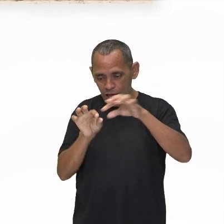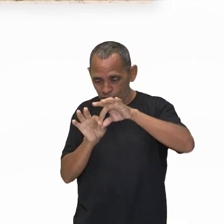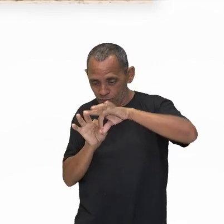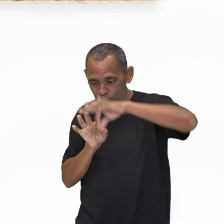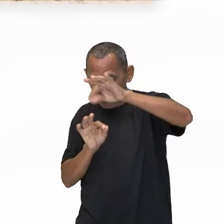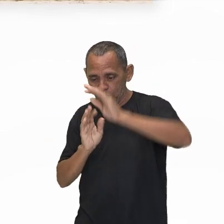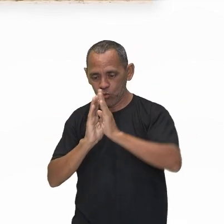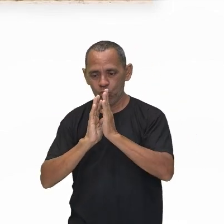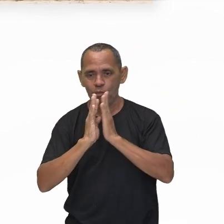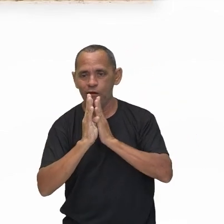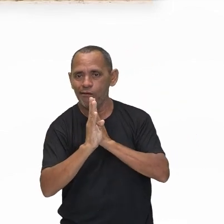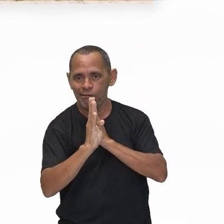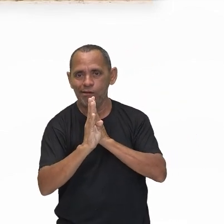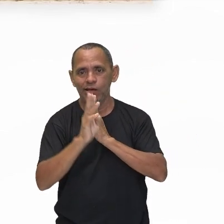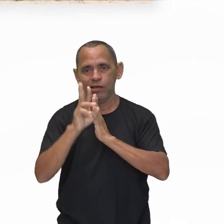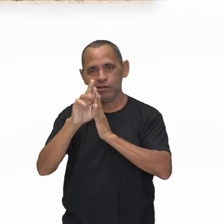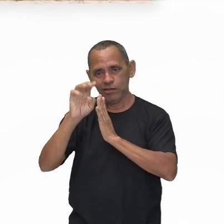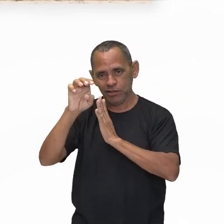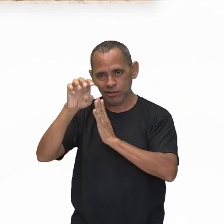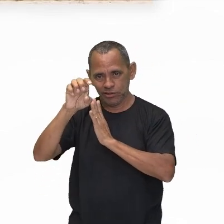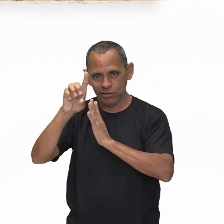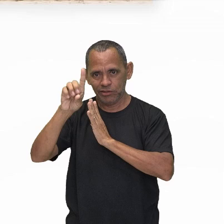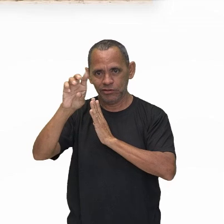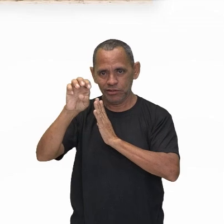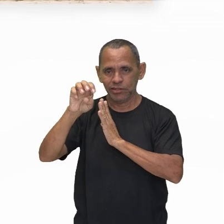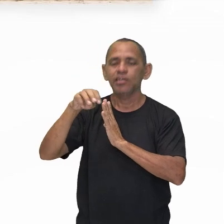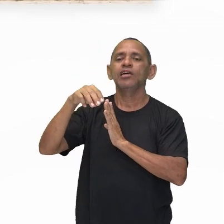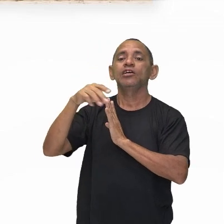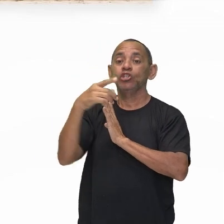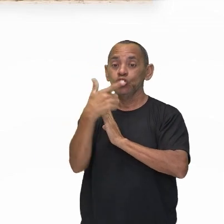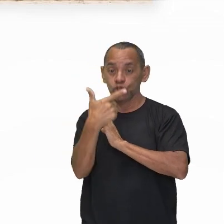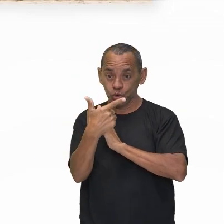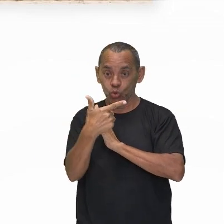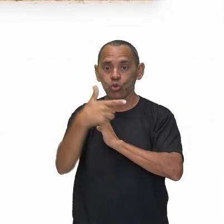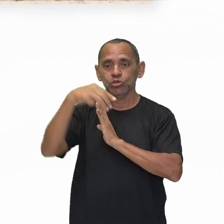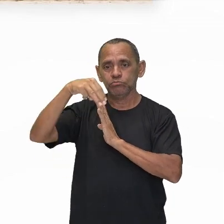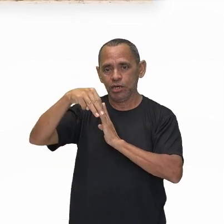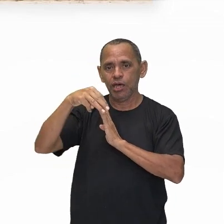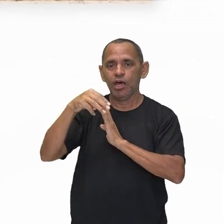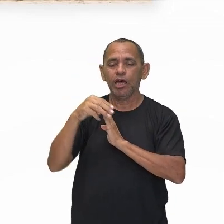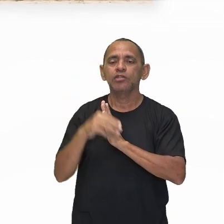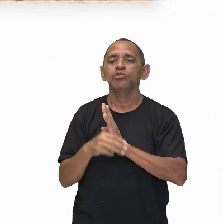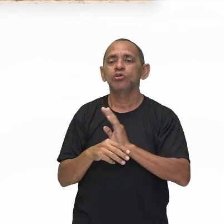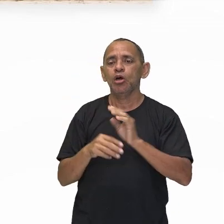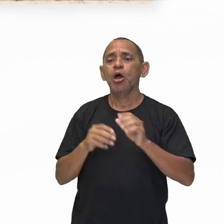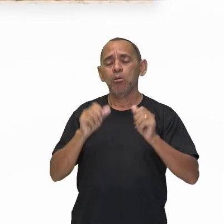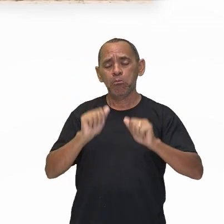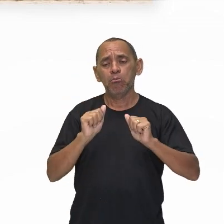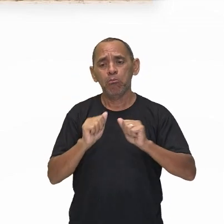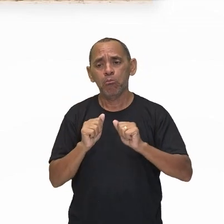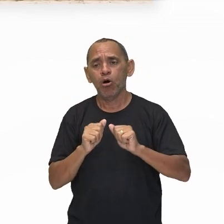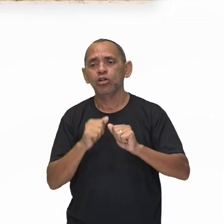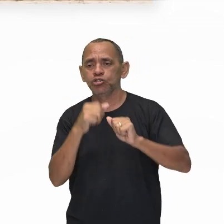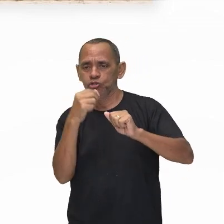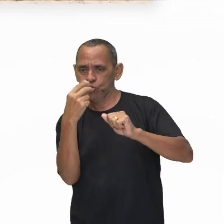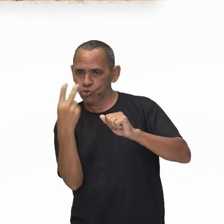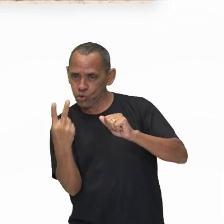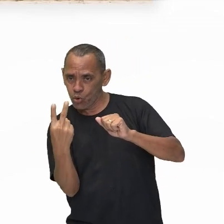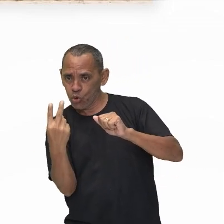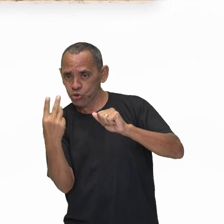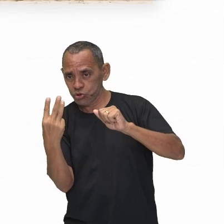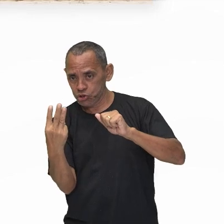altura. É jogado em duplas, trios ou quartetos masculinos, femininos ou